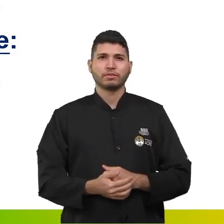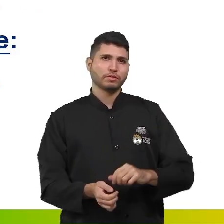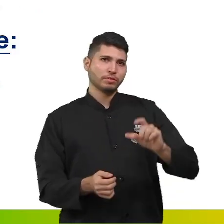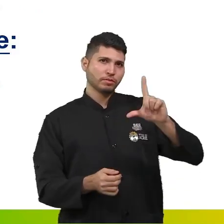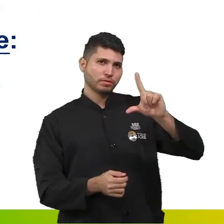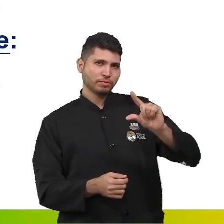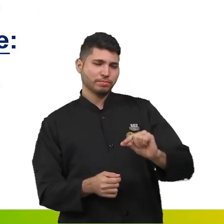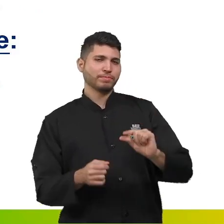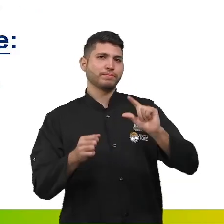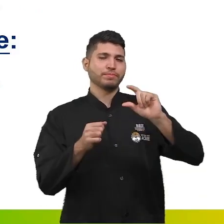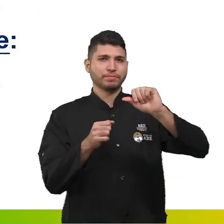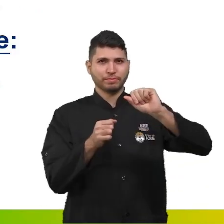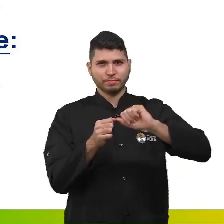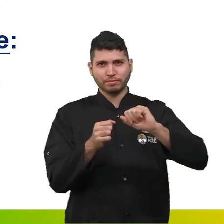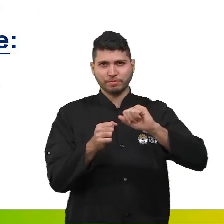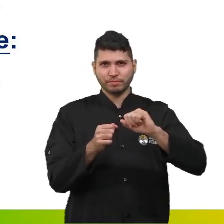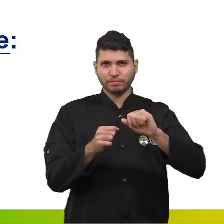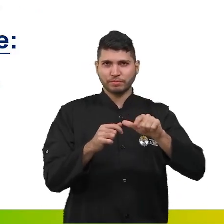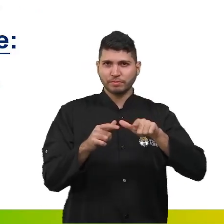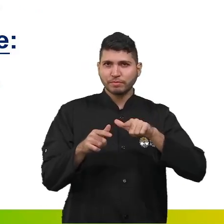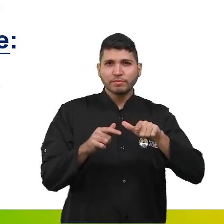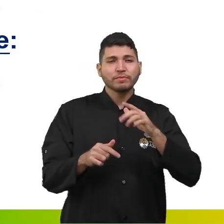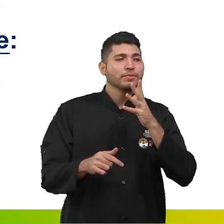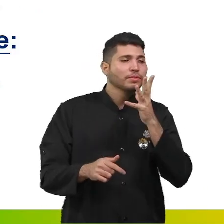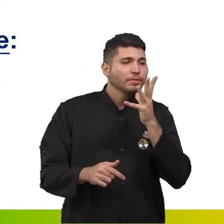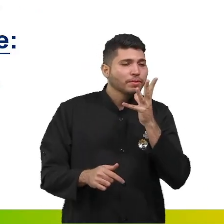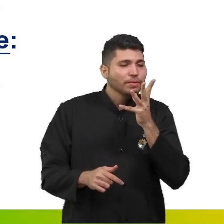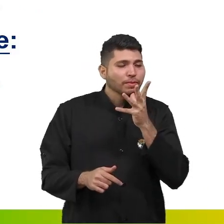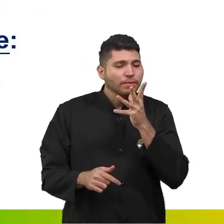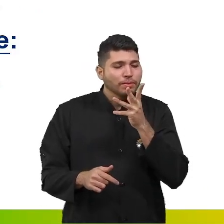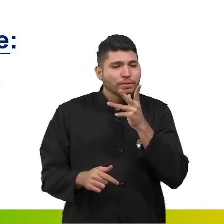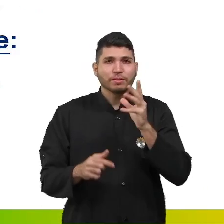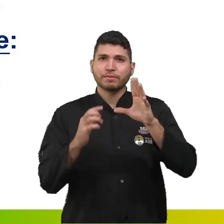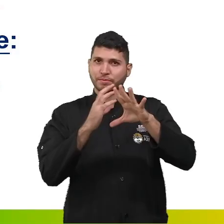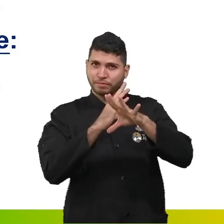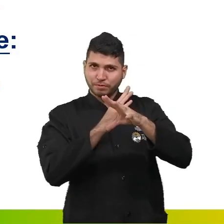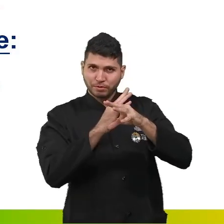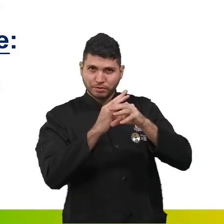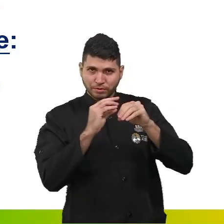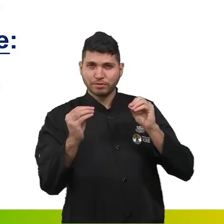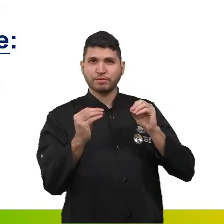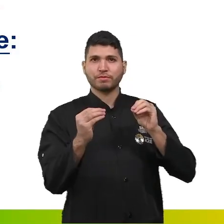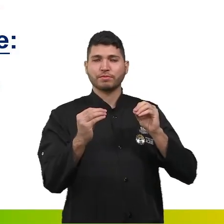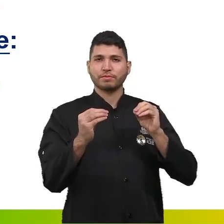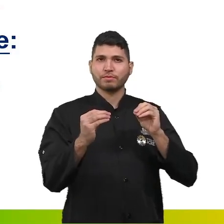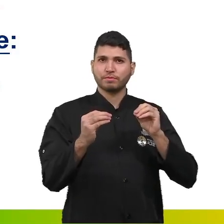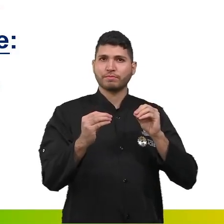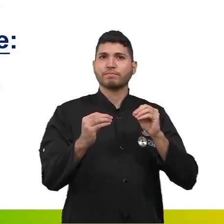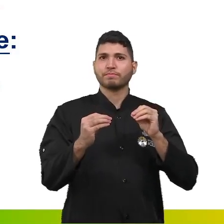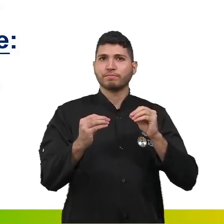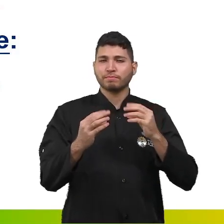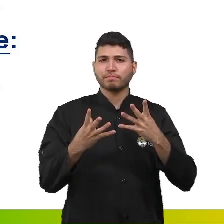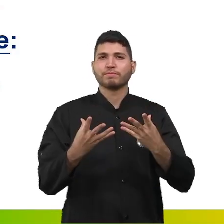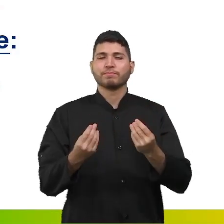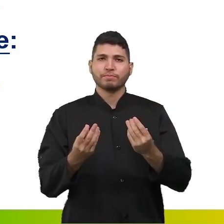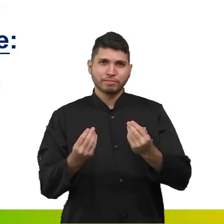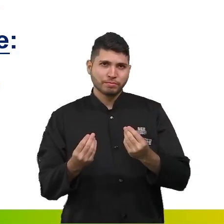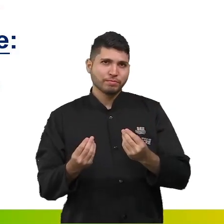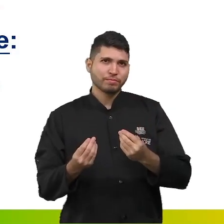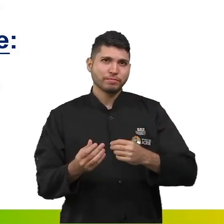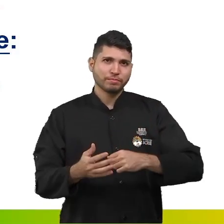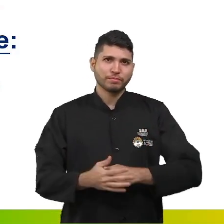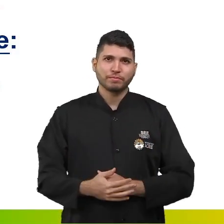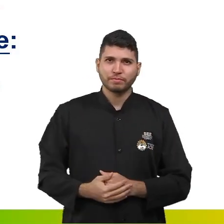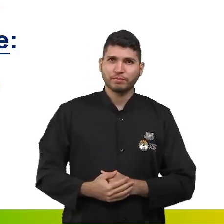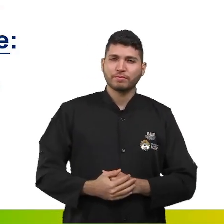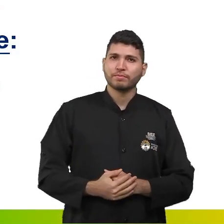redução da produtividade, trabalhavam mais lentamente, fugiam muito, mesmo sem conhecer